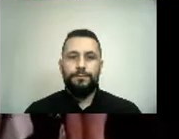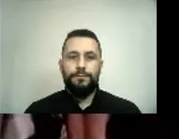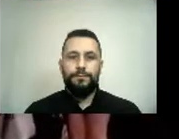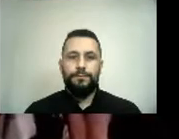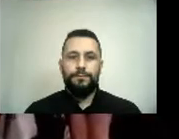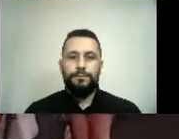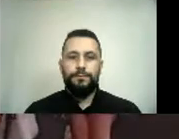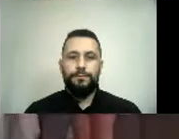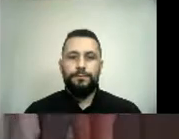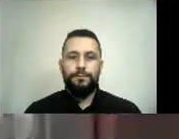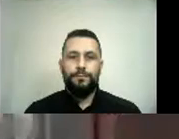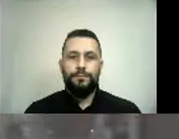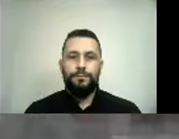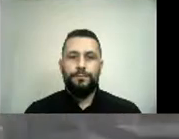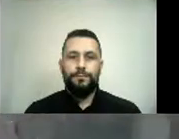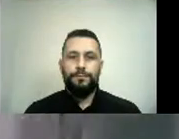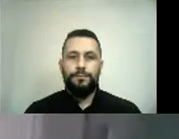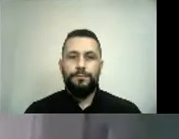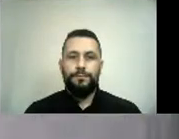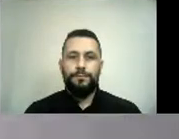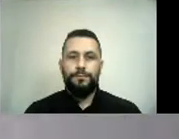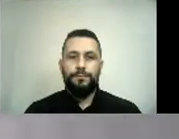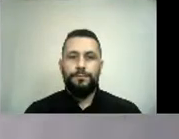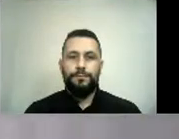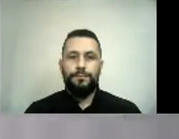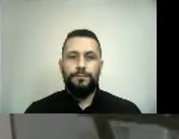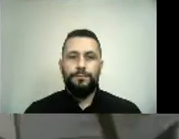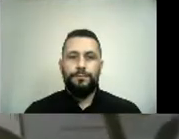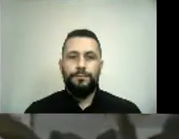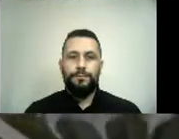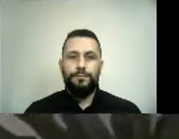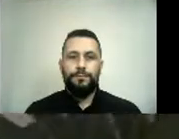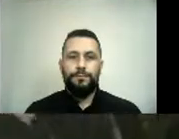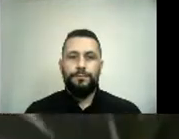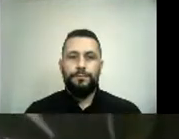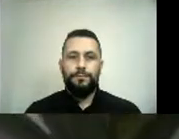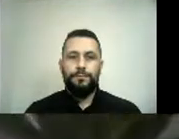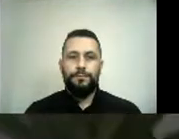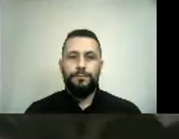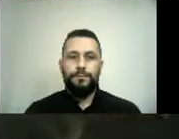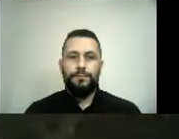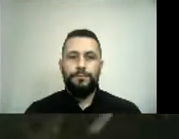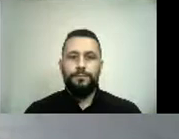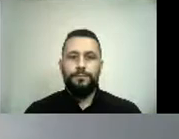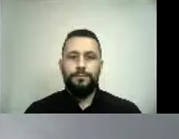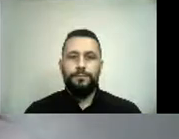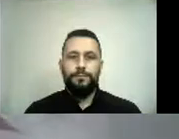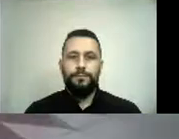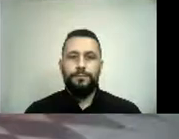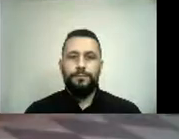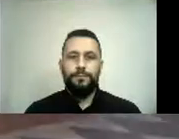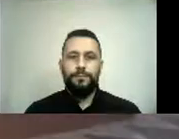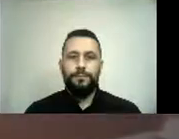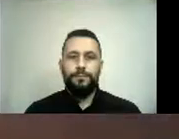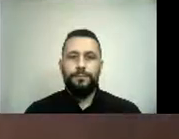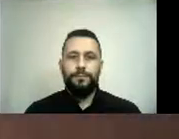acolher e prestar assistência a toda a advocacia catarinense e seus familiares. Nossa missão neste